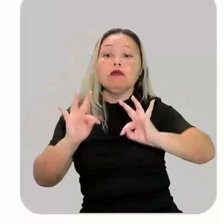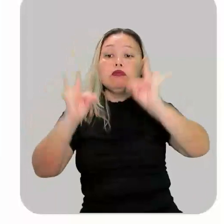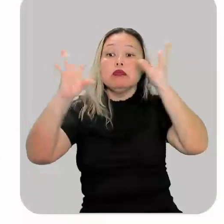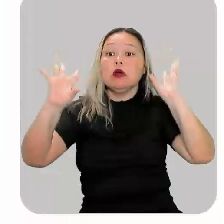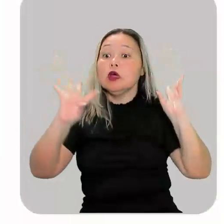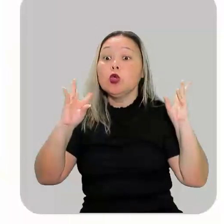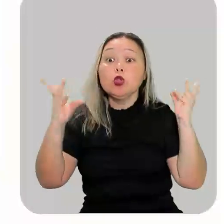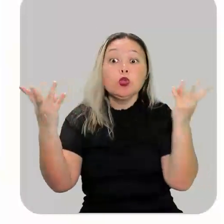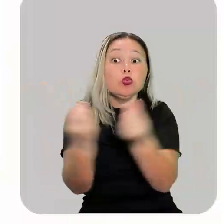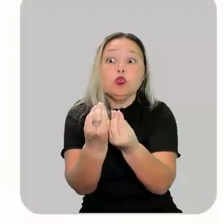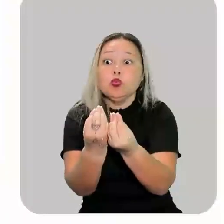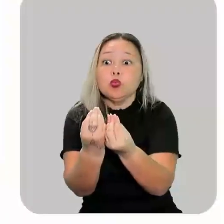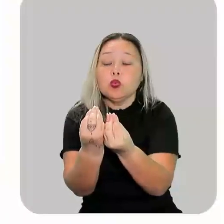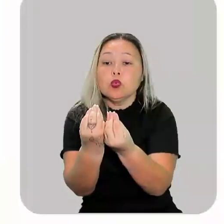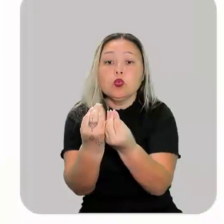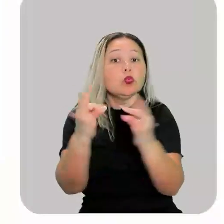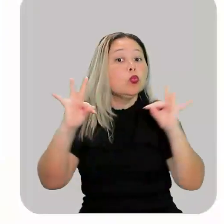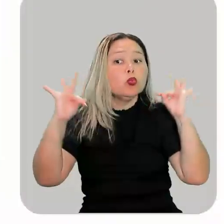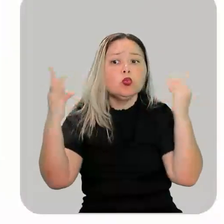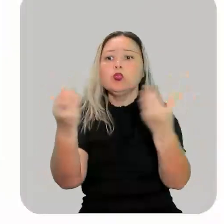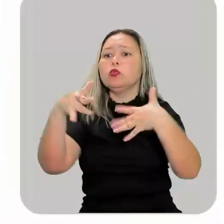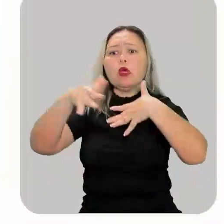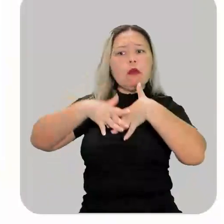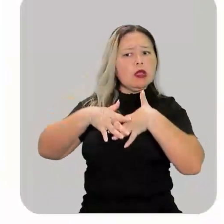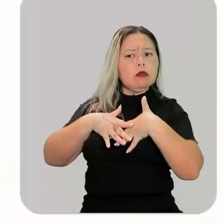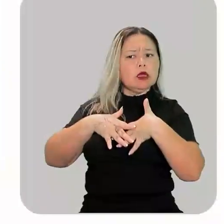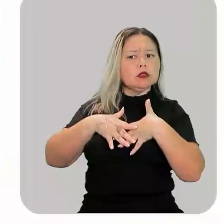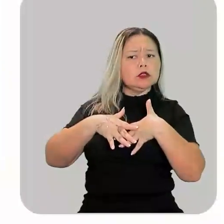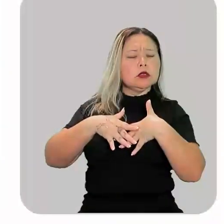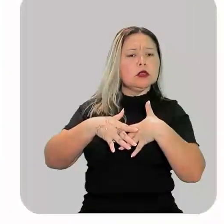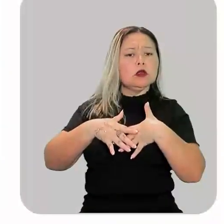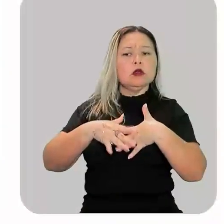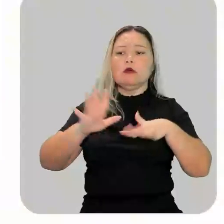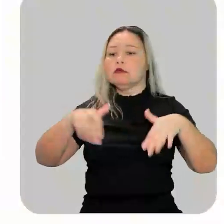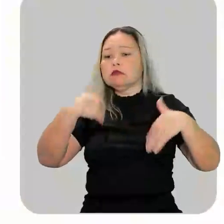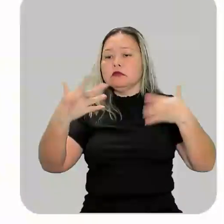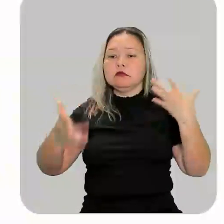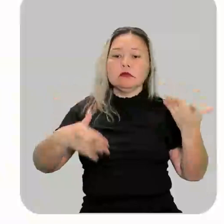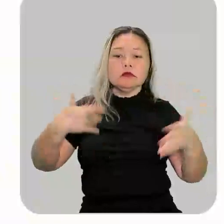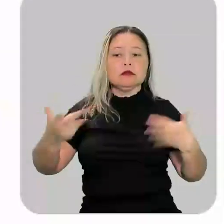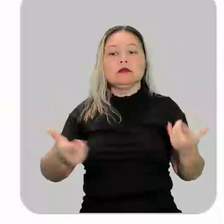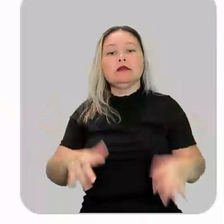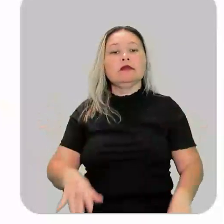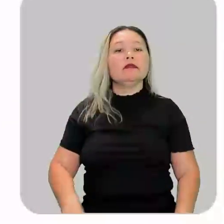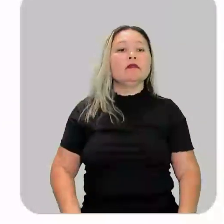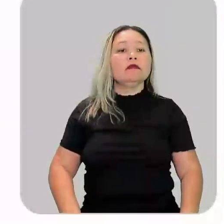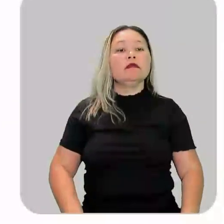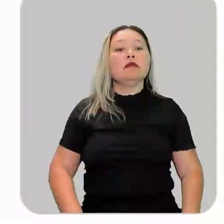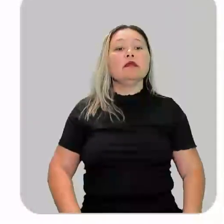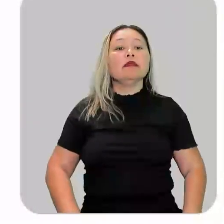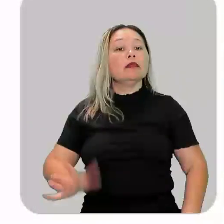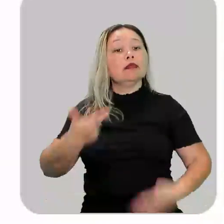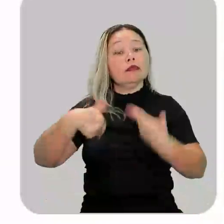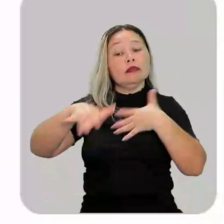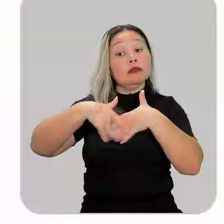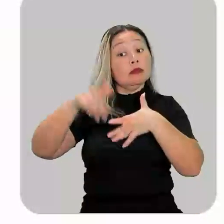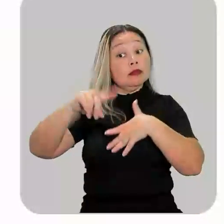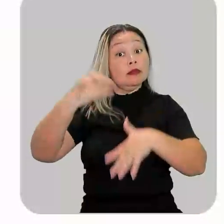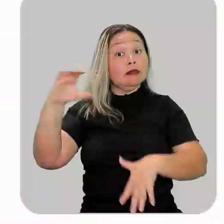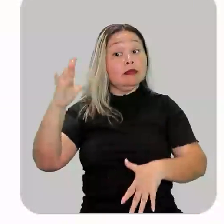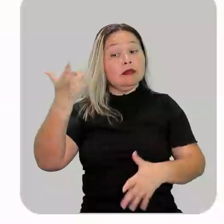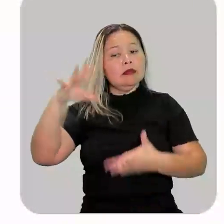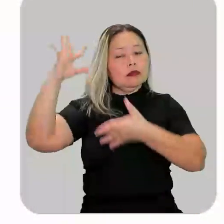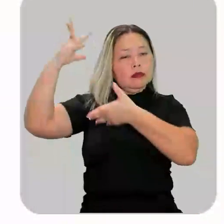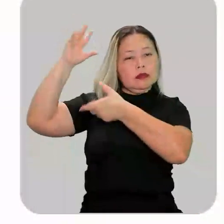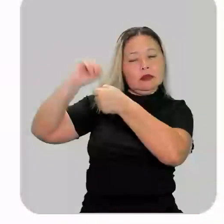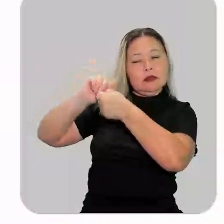Em tudo. Em tudo. Em tudo eu aplico a matemática. Então vamos avante, em frente, olha lá. Matemática é a